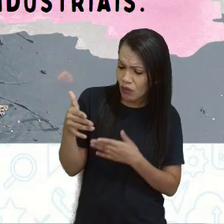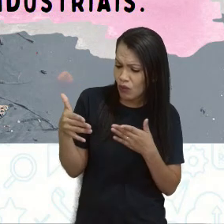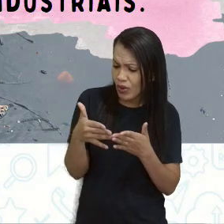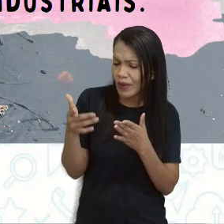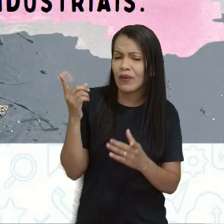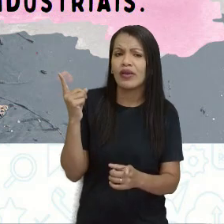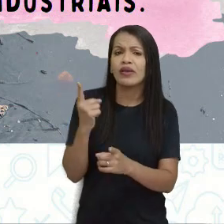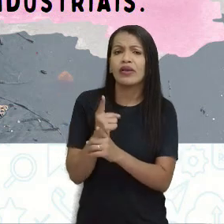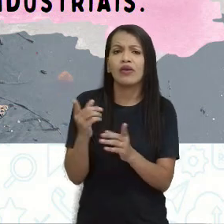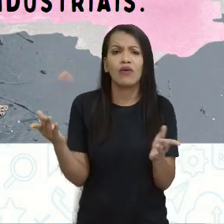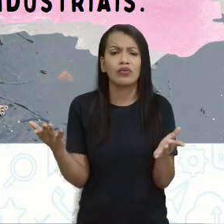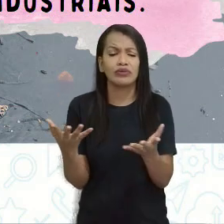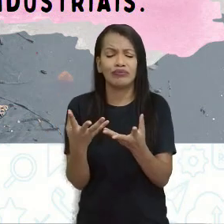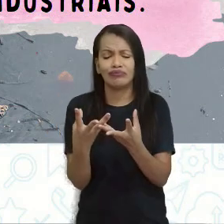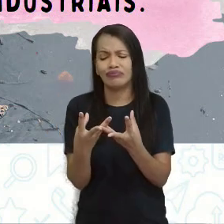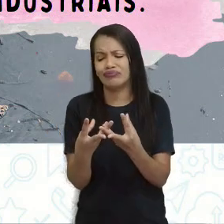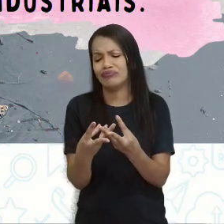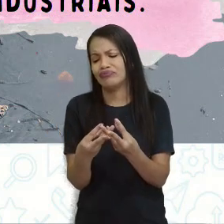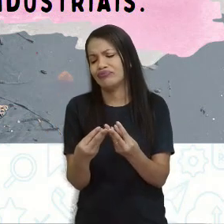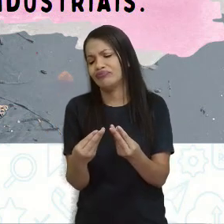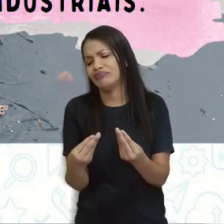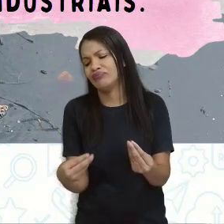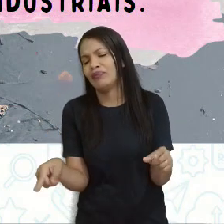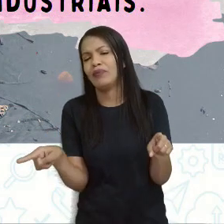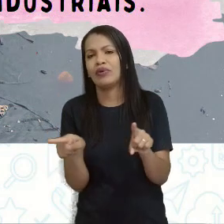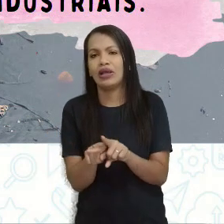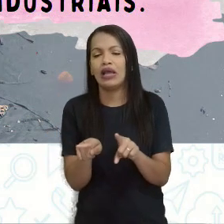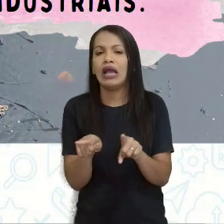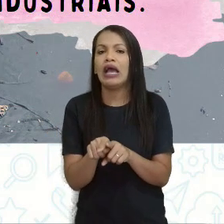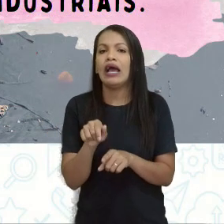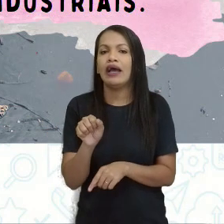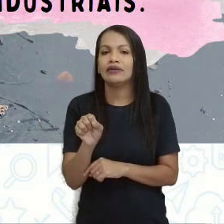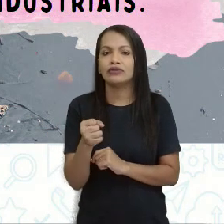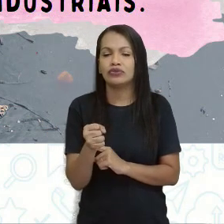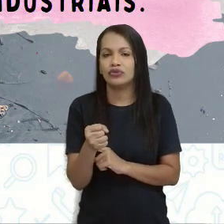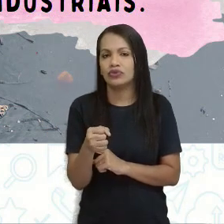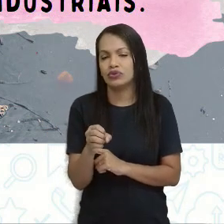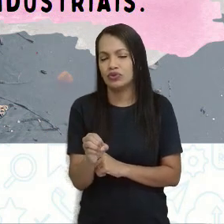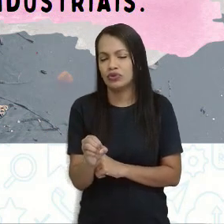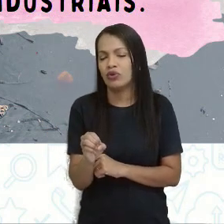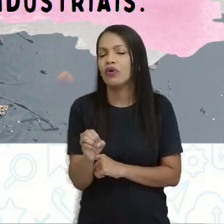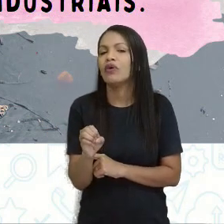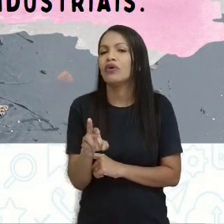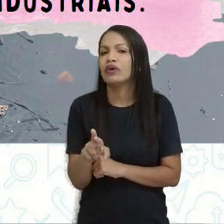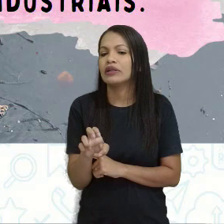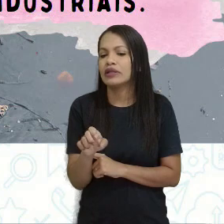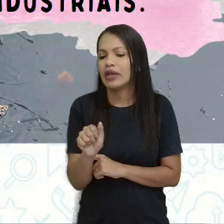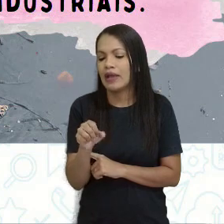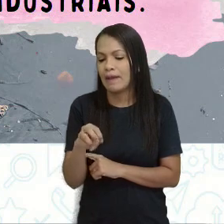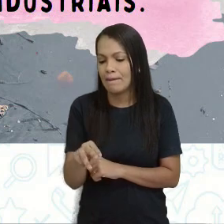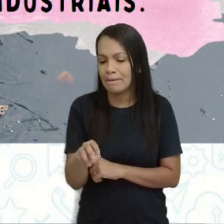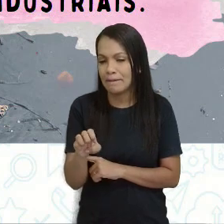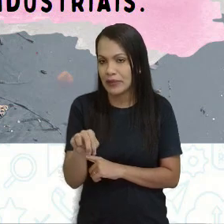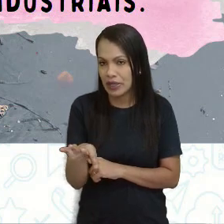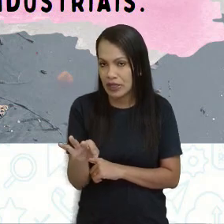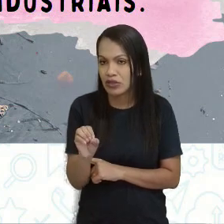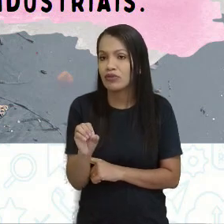hoje bastante degradado pelo assoreamento e pela poluição de dejetos de